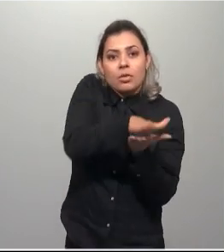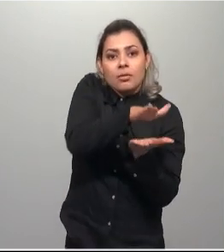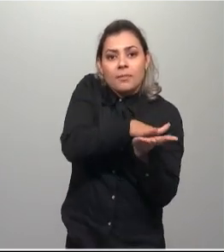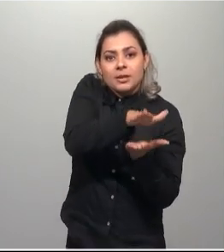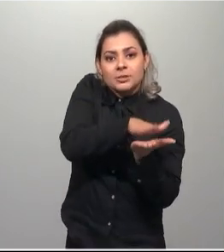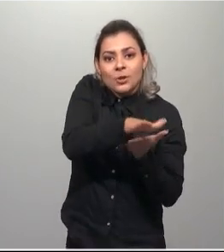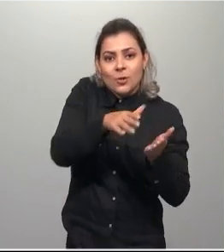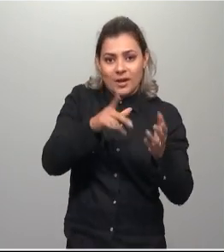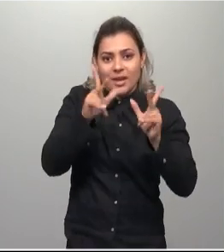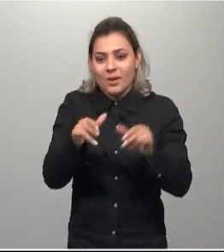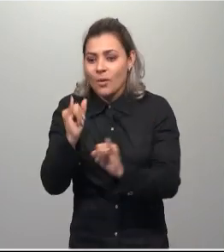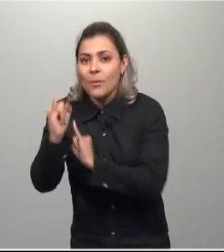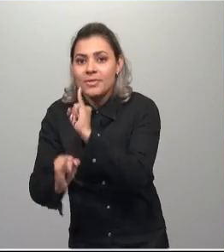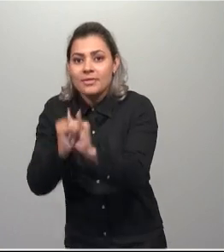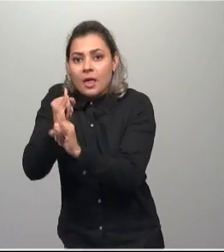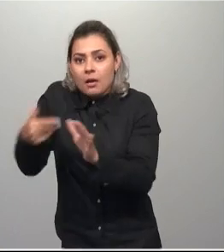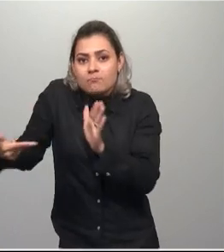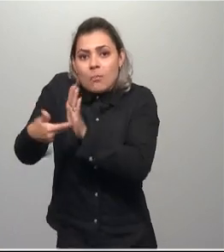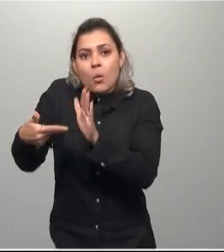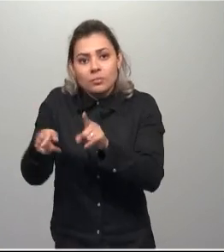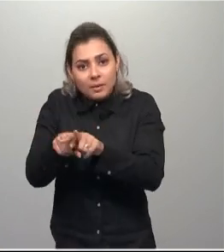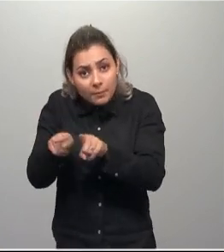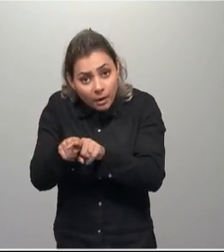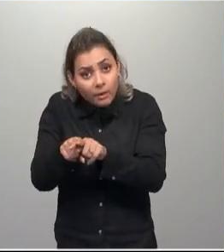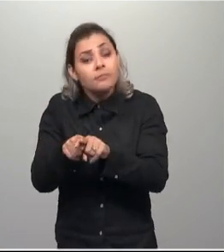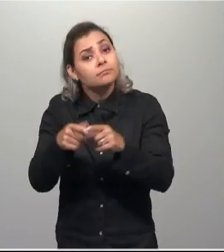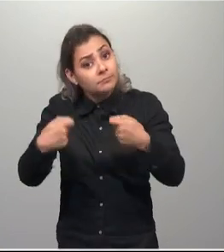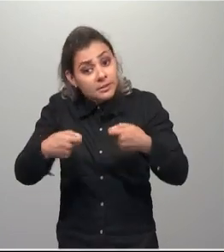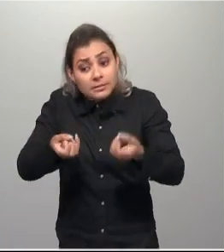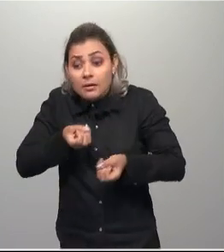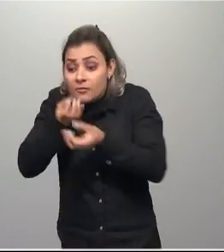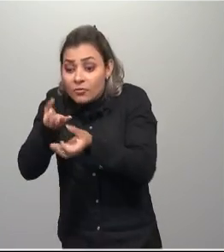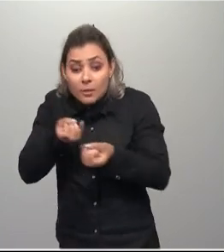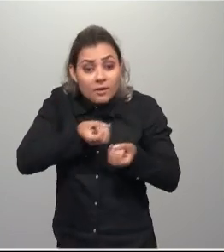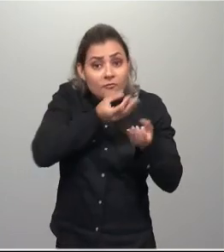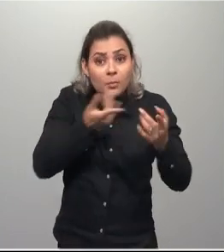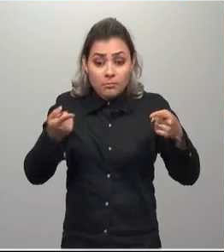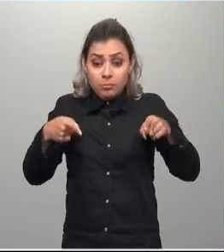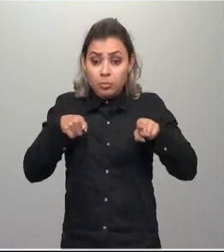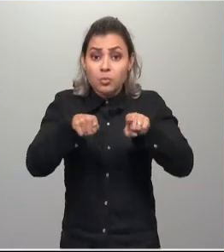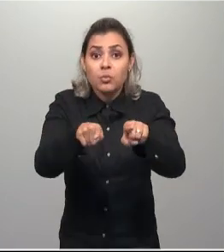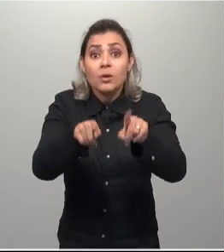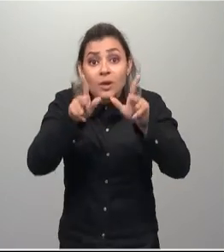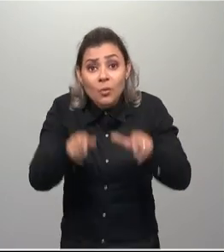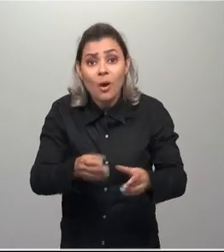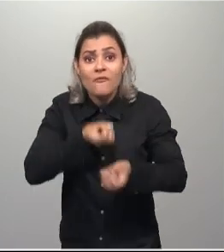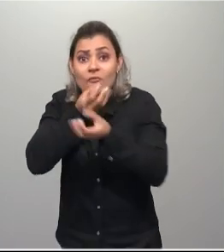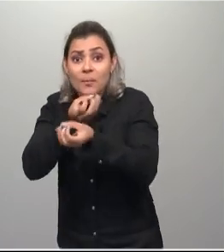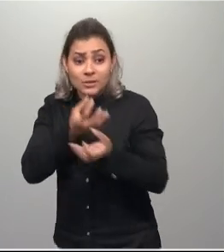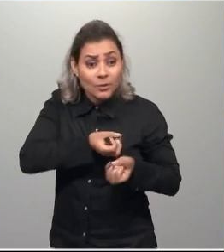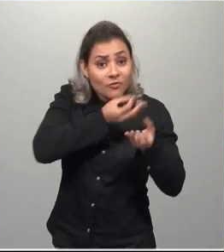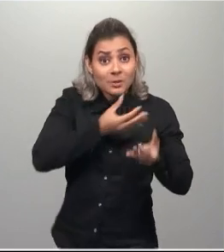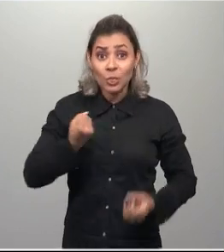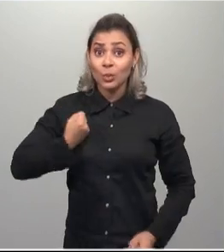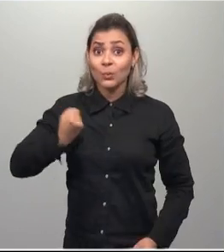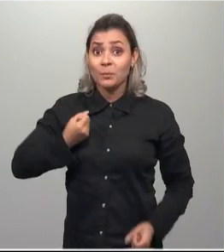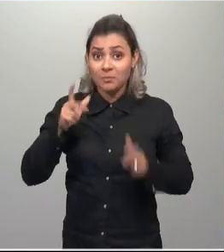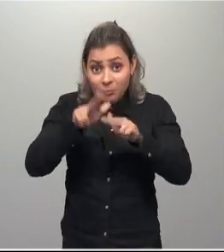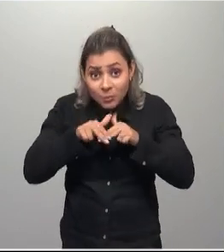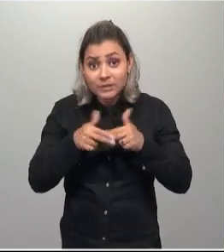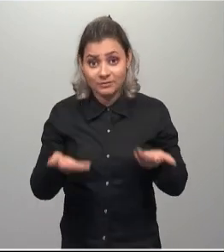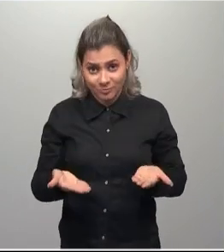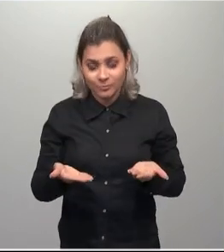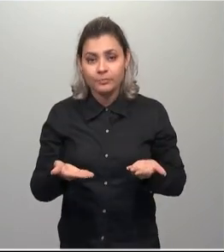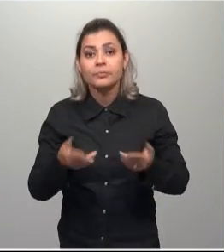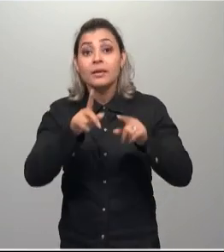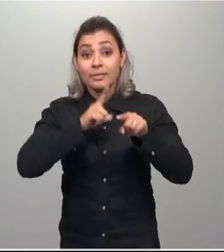de internet transmissão serial uma transmissão paralela de impressora então os registradores são circuitos seqüenciais que